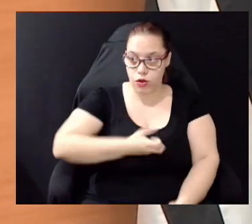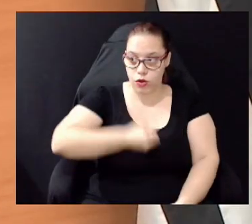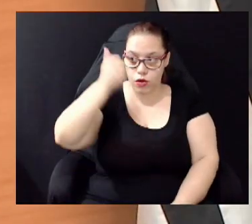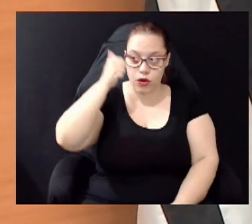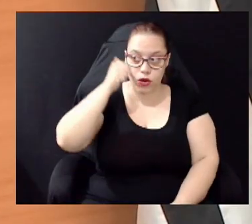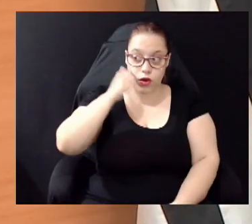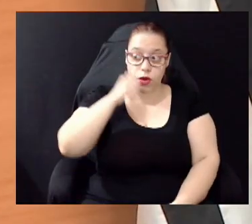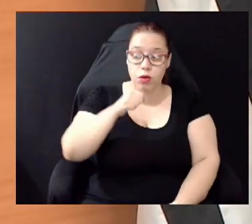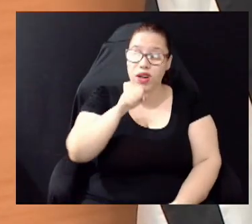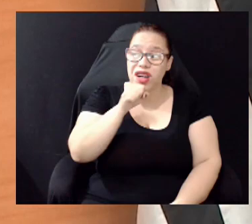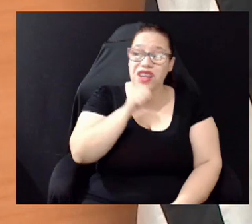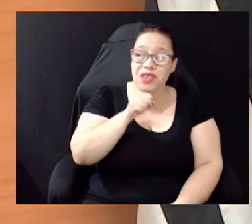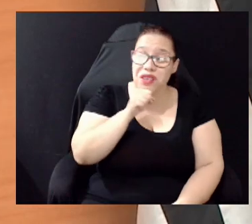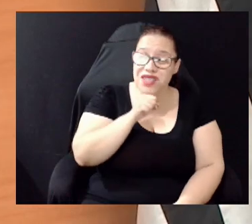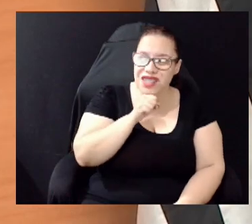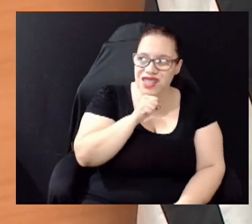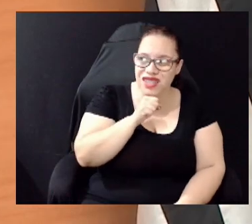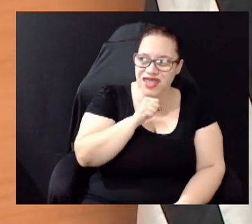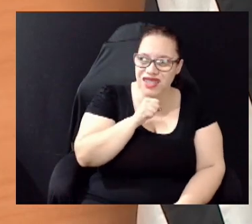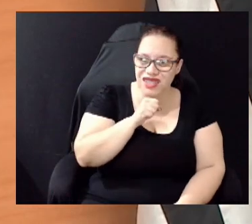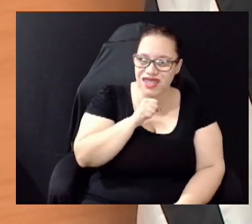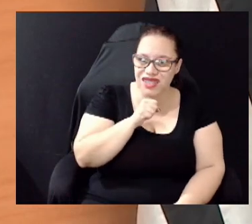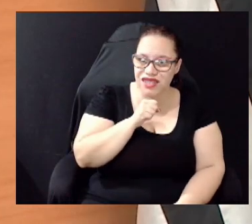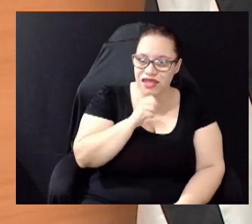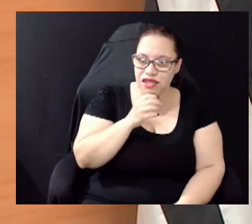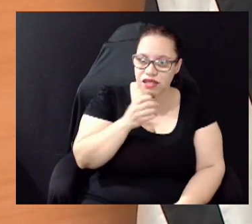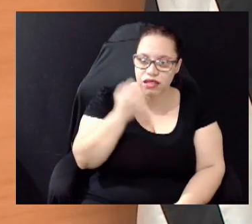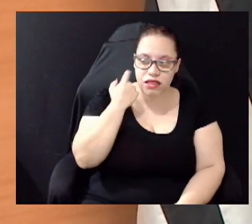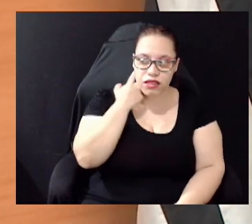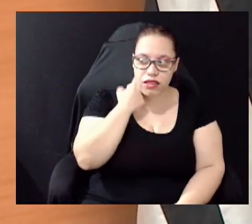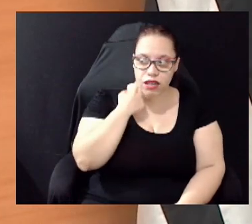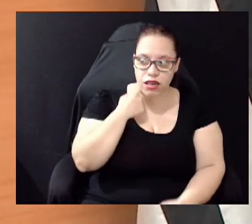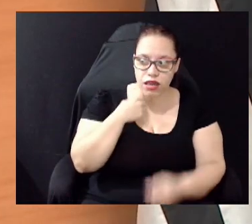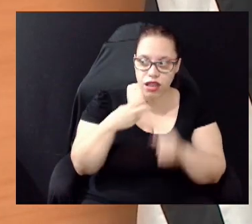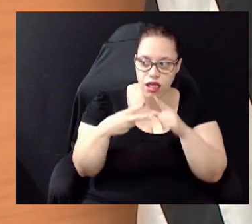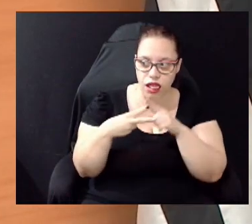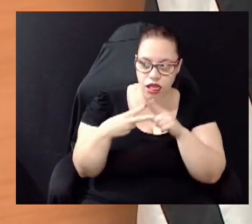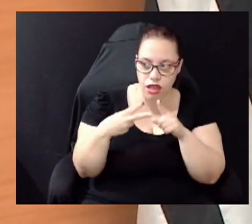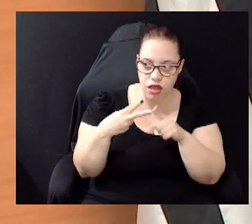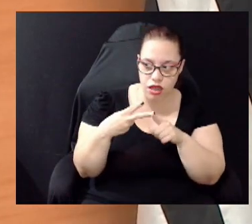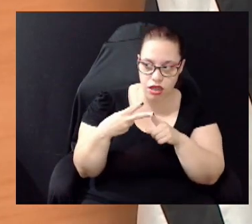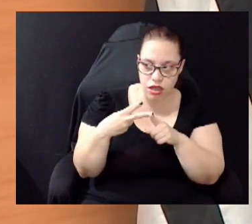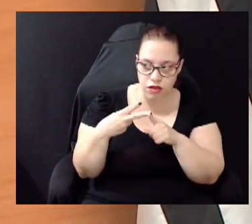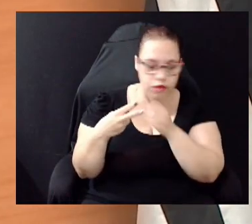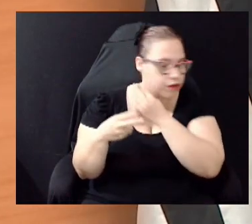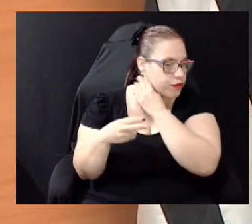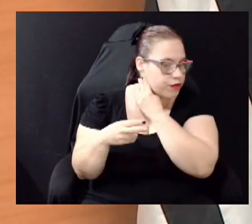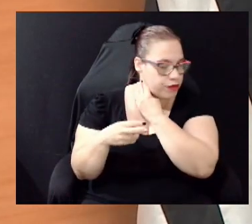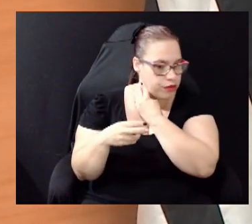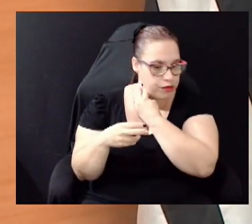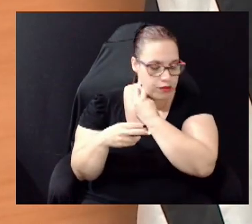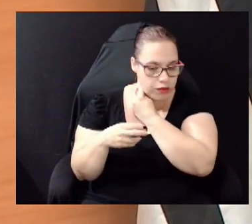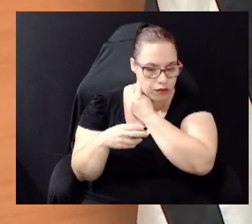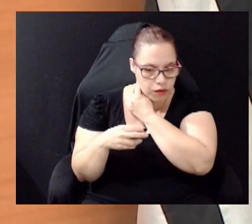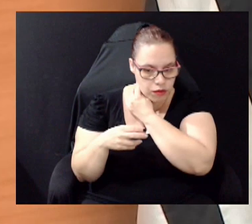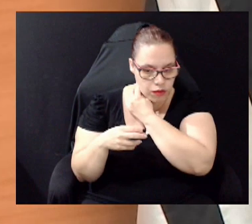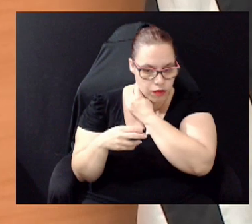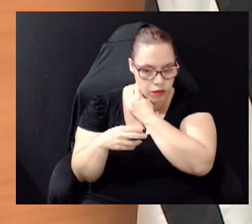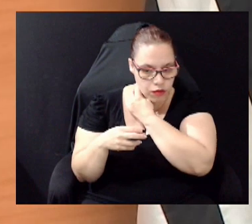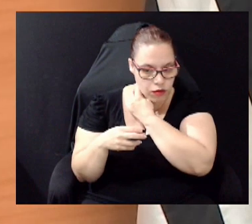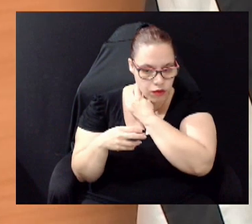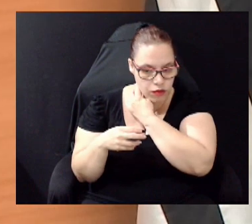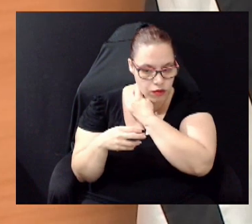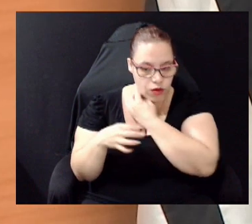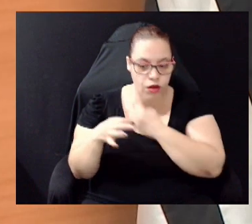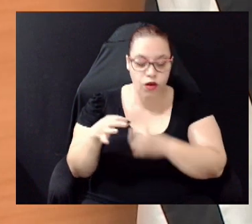idosas. E eu acho que essas duas pontas, elas trazem um elemento que a gente está falando que as mulheres elas